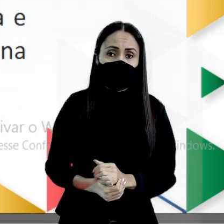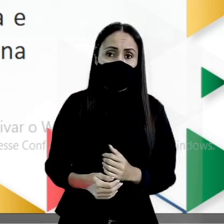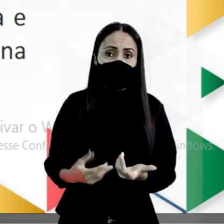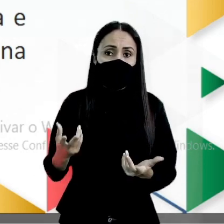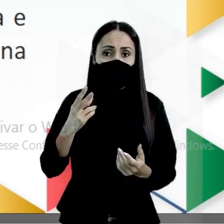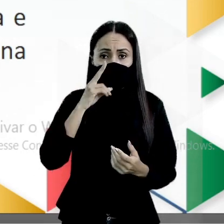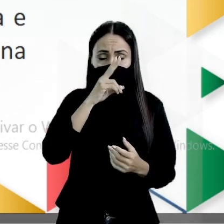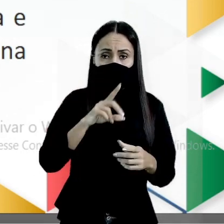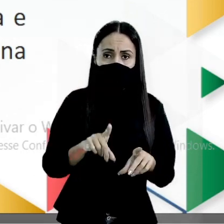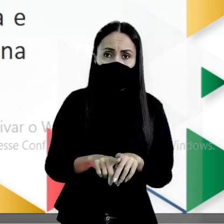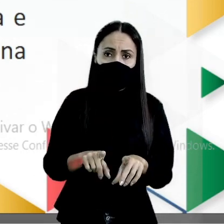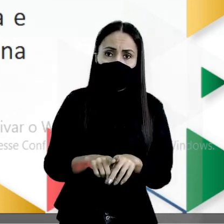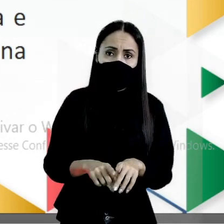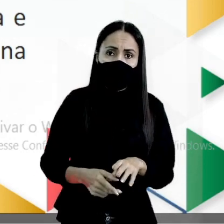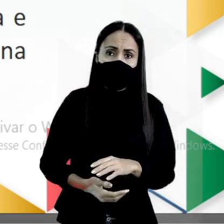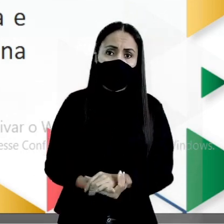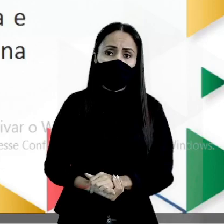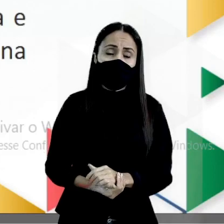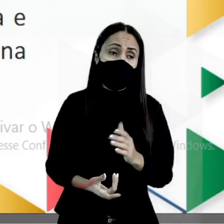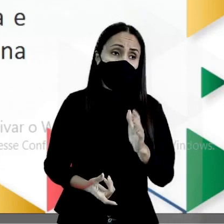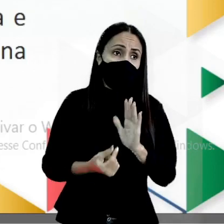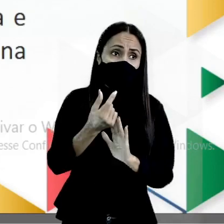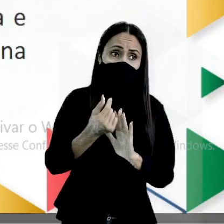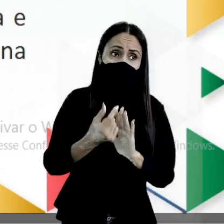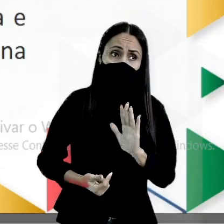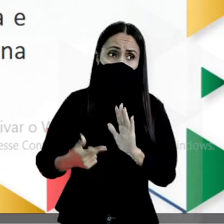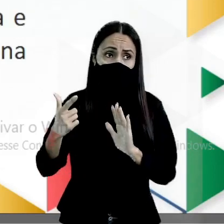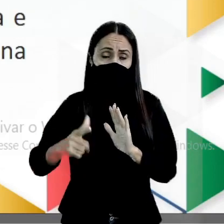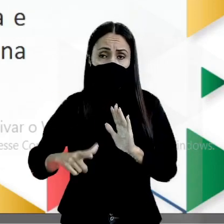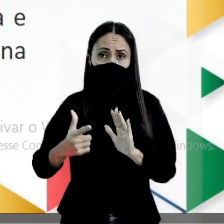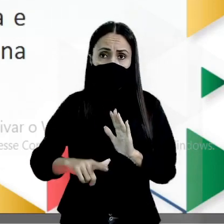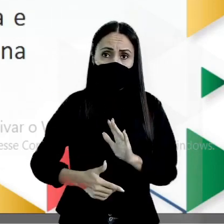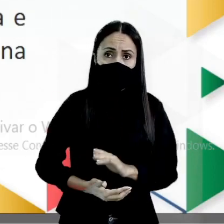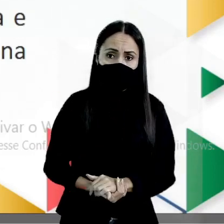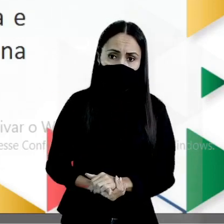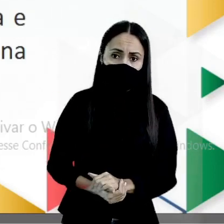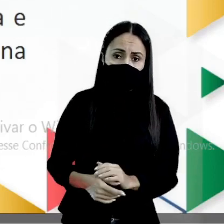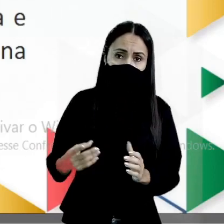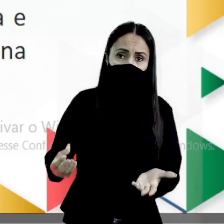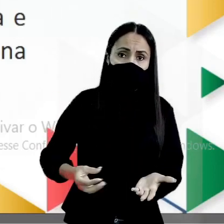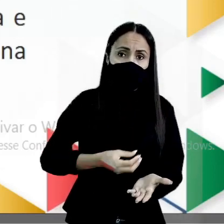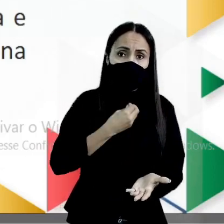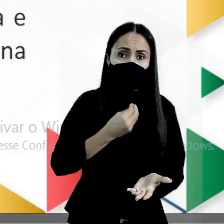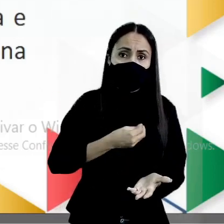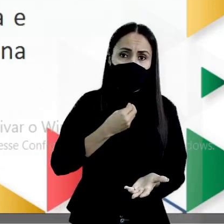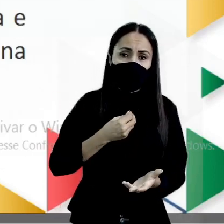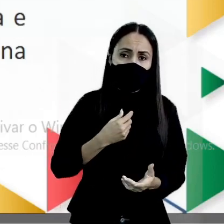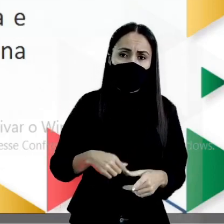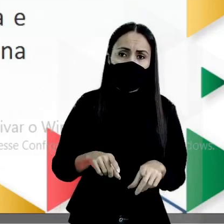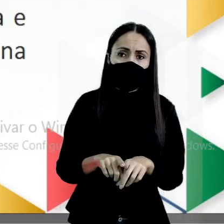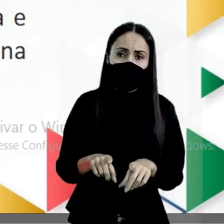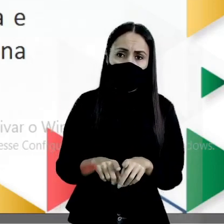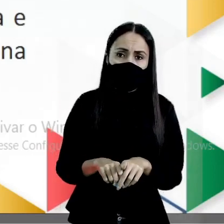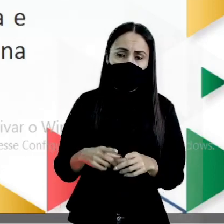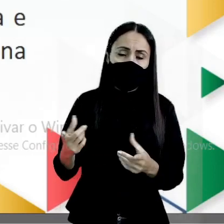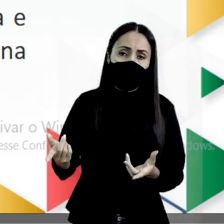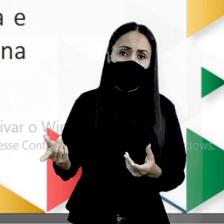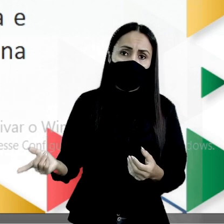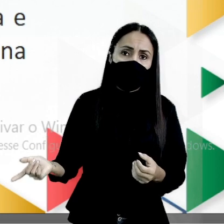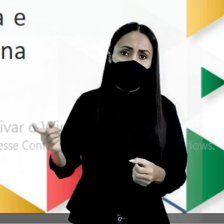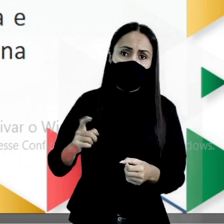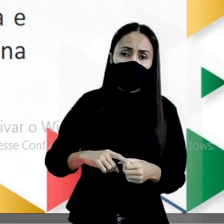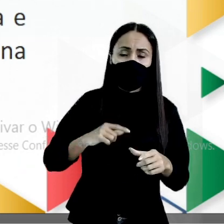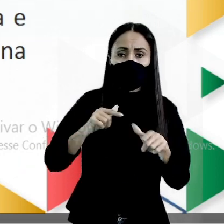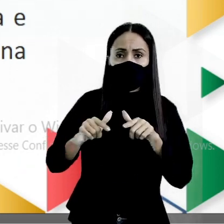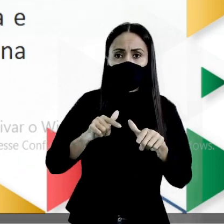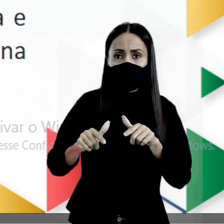né, que não condenava o lucro e que pregava uma vida disciplinada e voltada para o trabalho